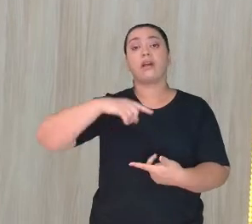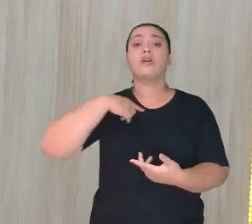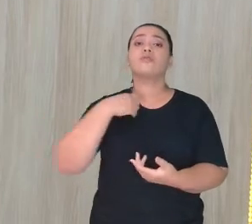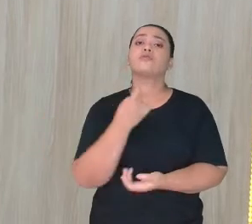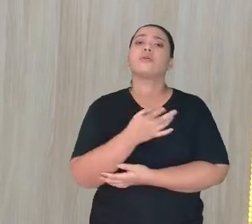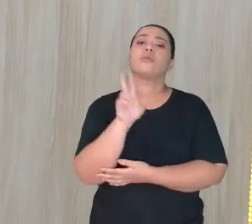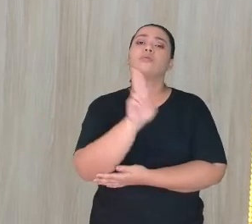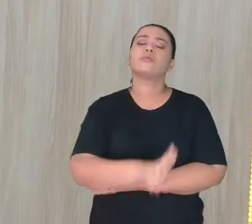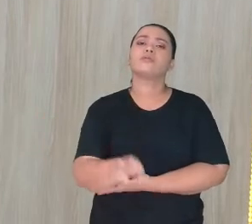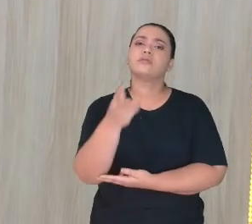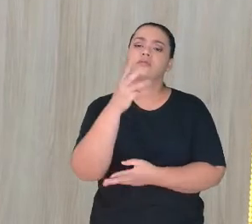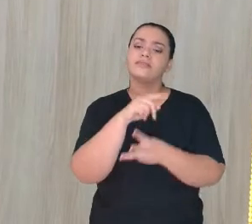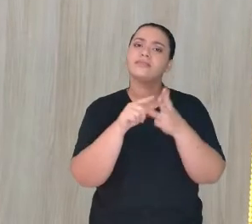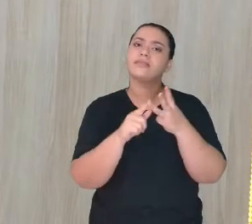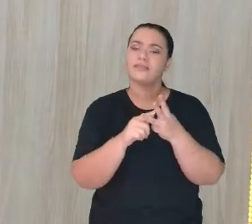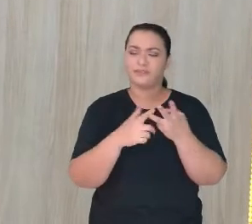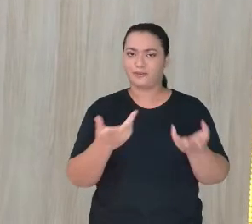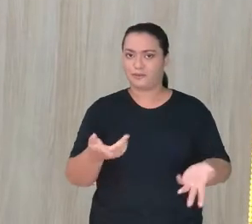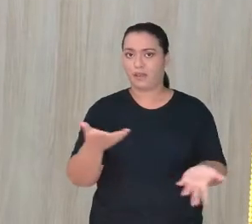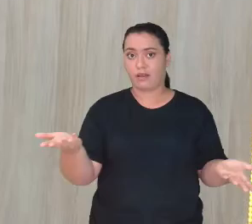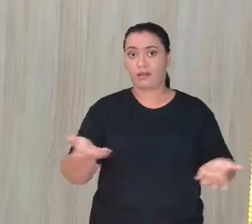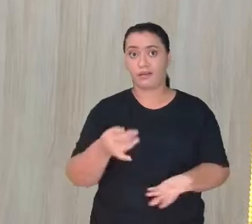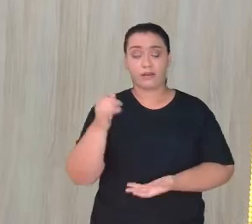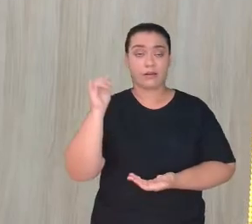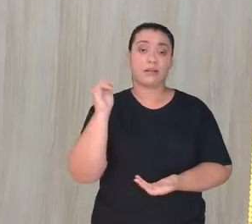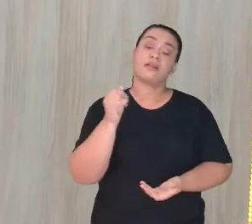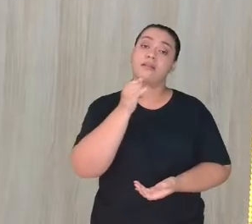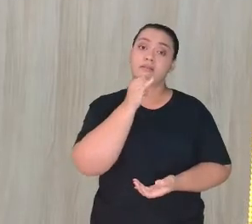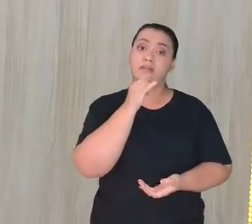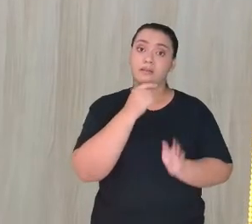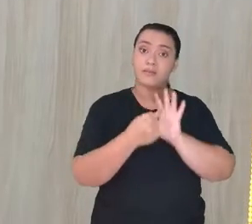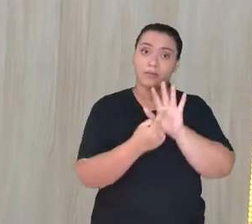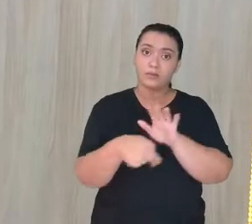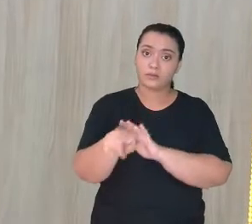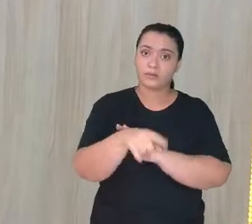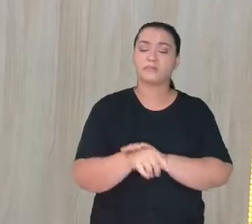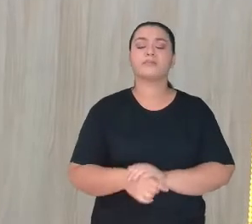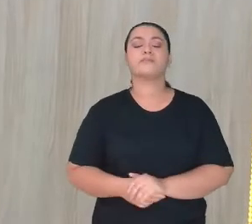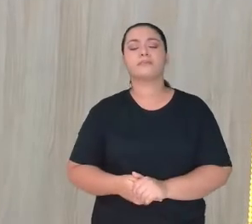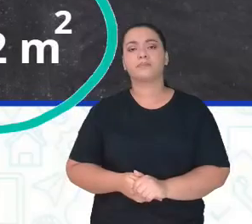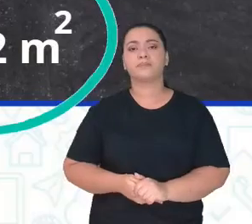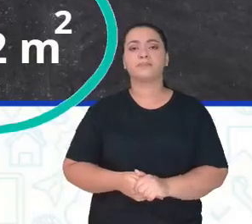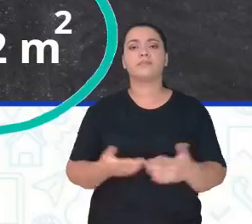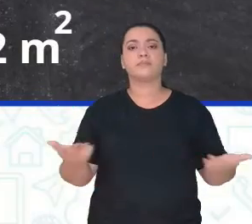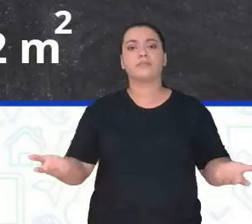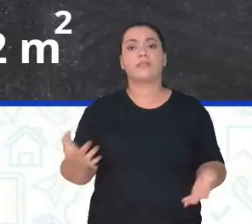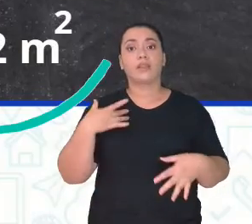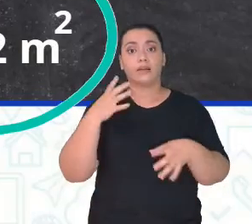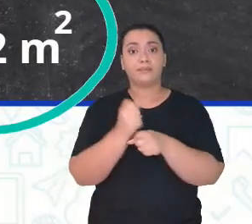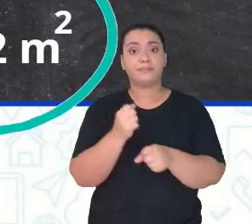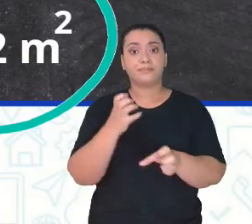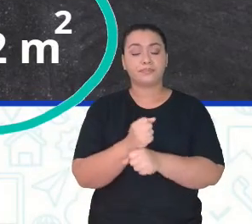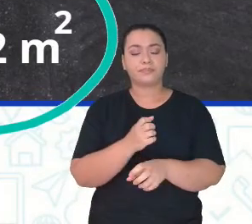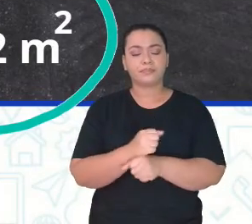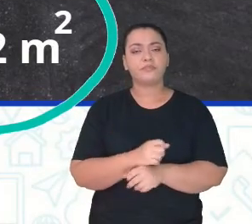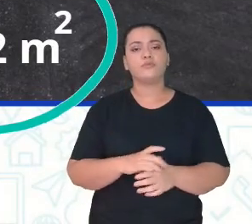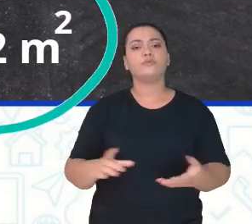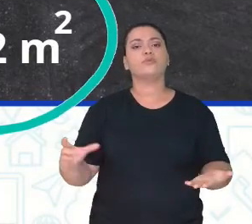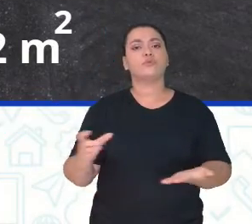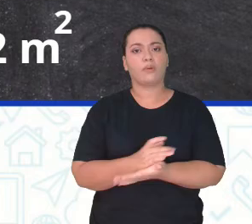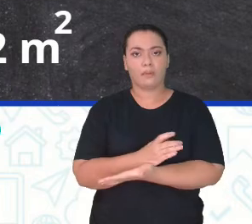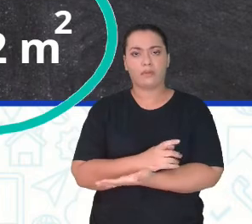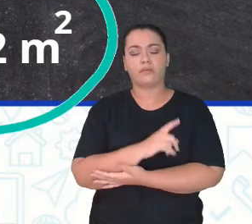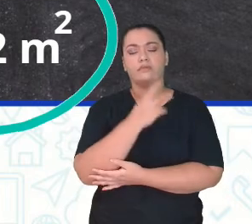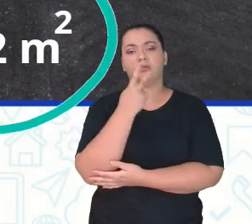figuras para fazer esses 2 exemplos para vocês, tá vendo? Como é simples, como é tranquilo. Então o somatório vai dar